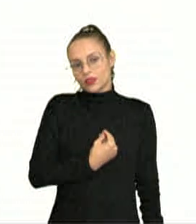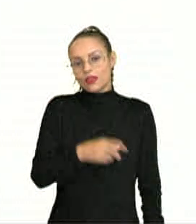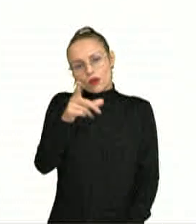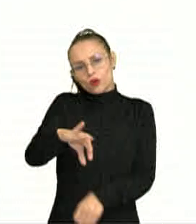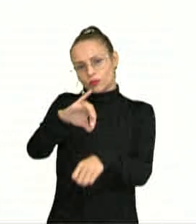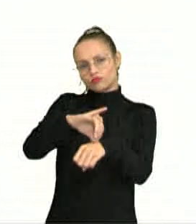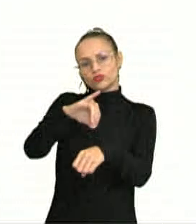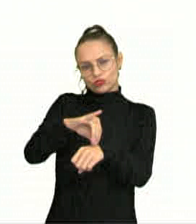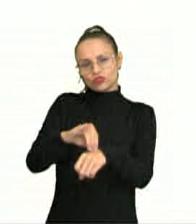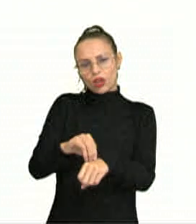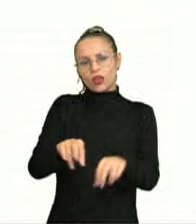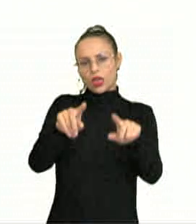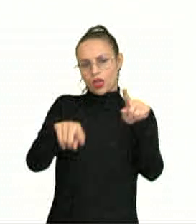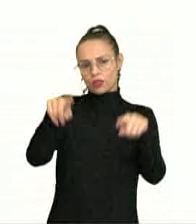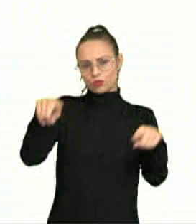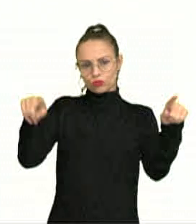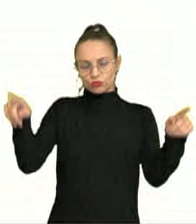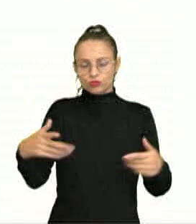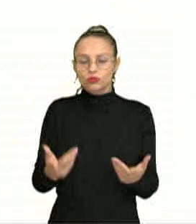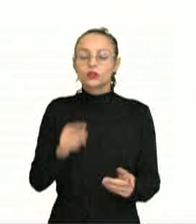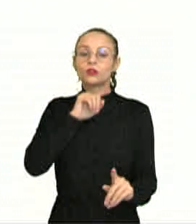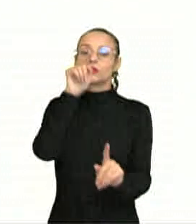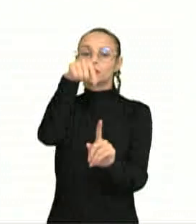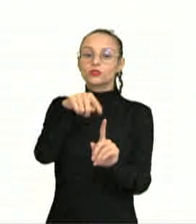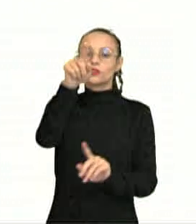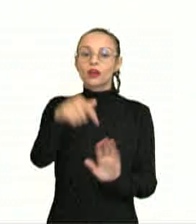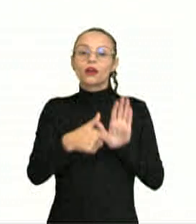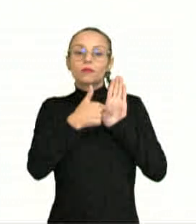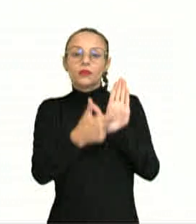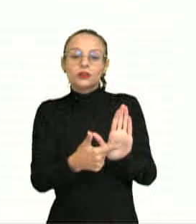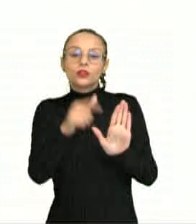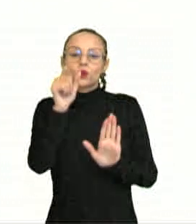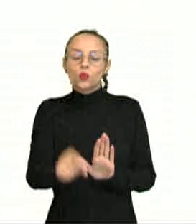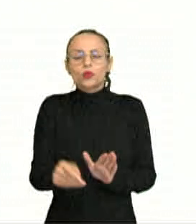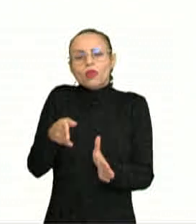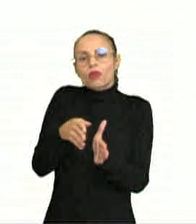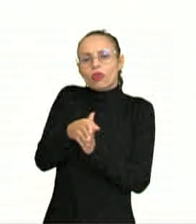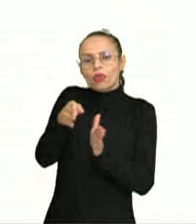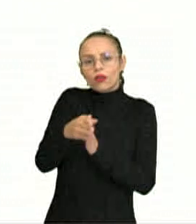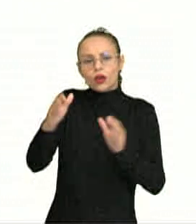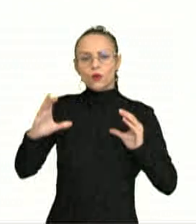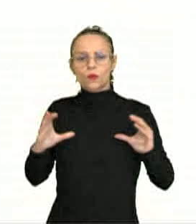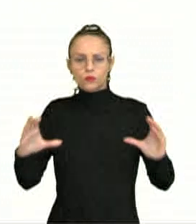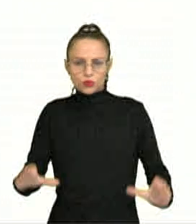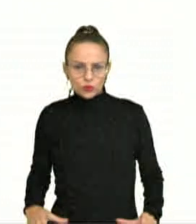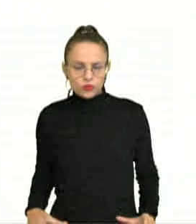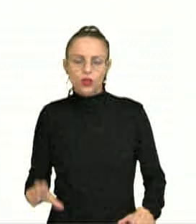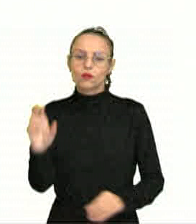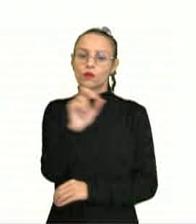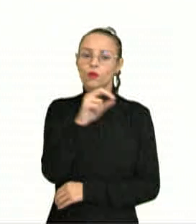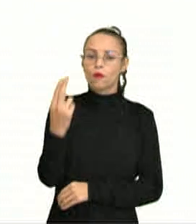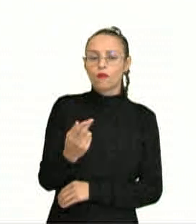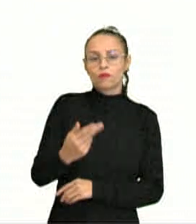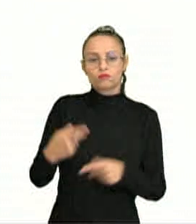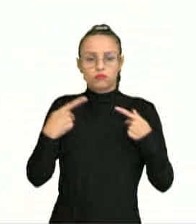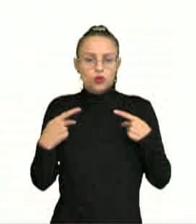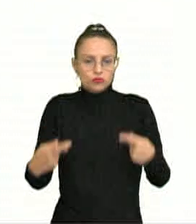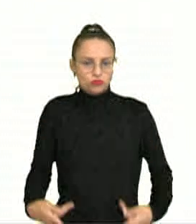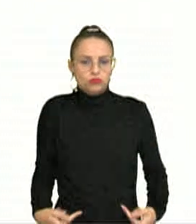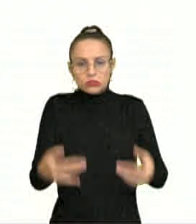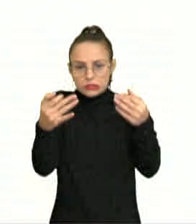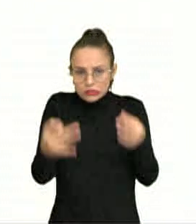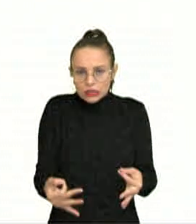realidade, né? Então aqui o objetivo é apresentar uma lição de moral ou uma conduta de